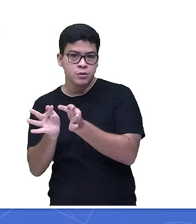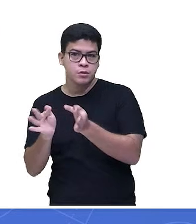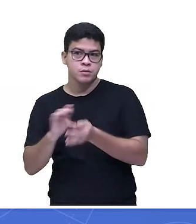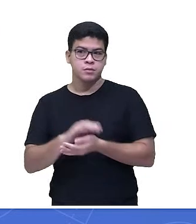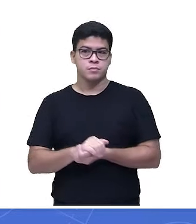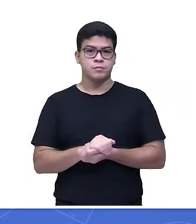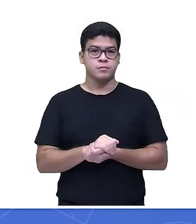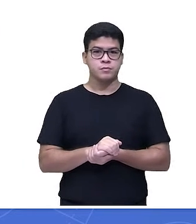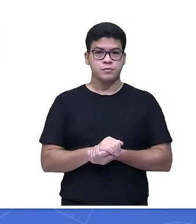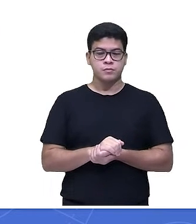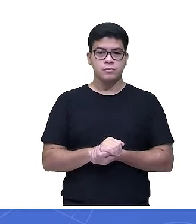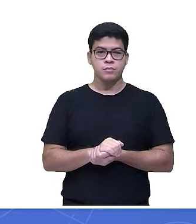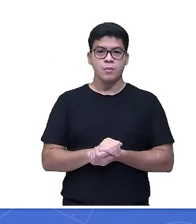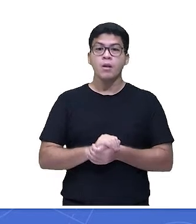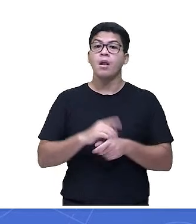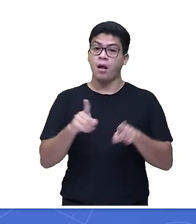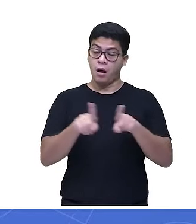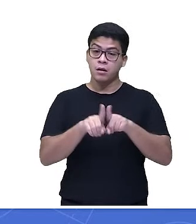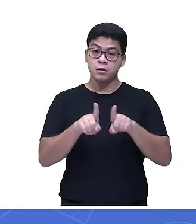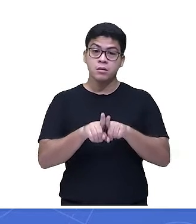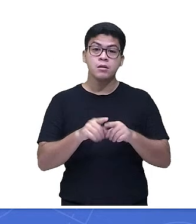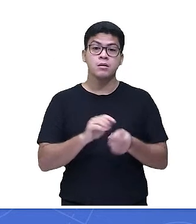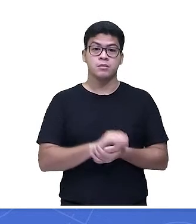que sejam,